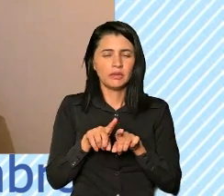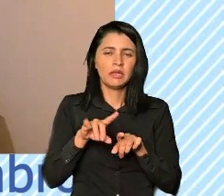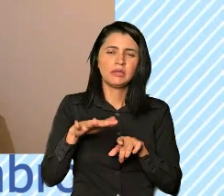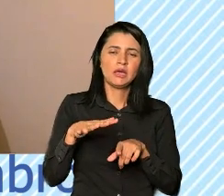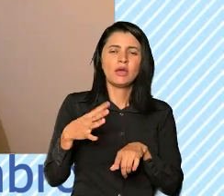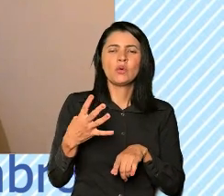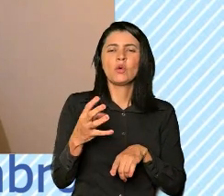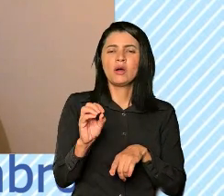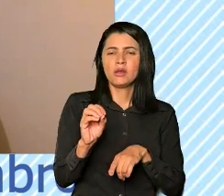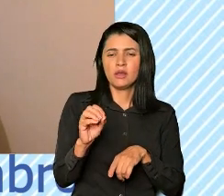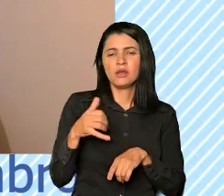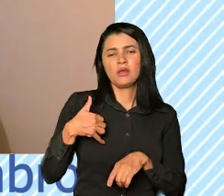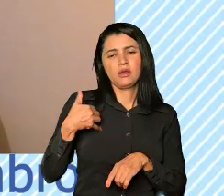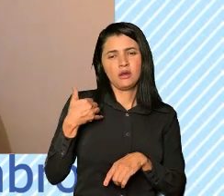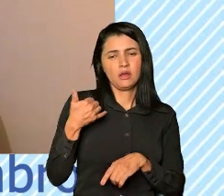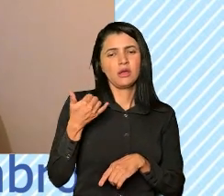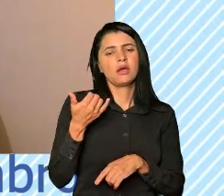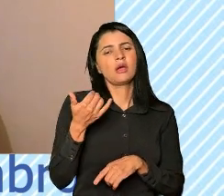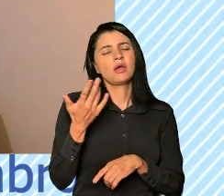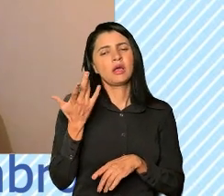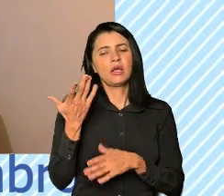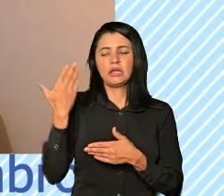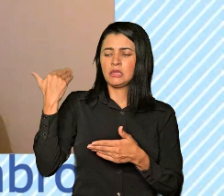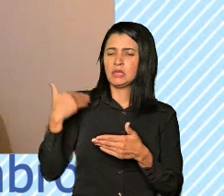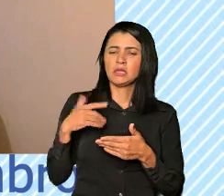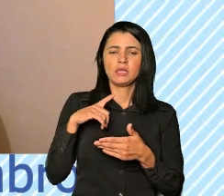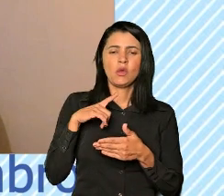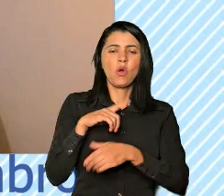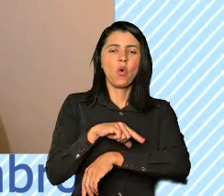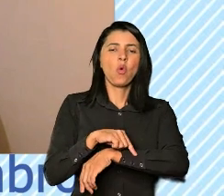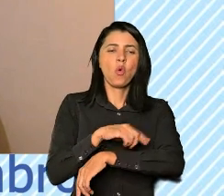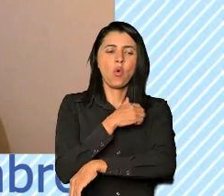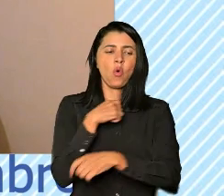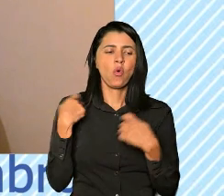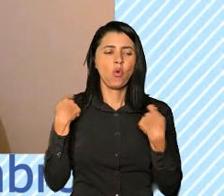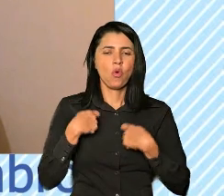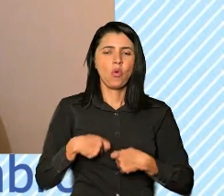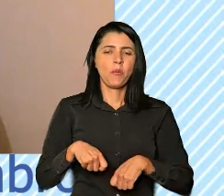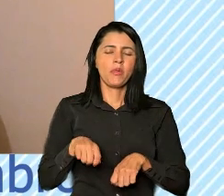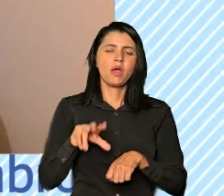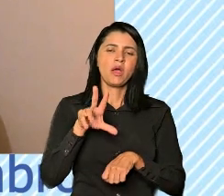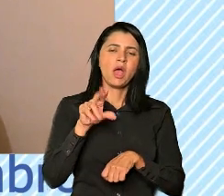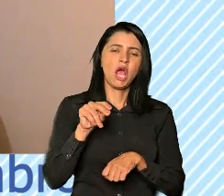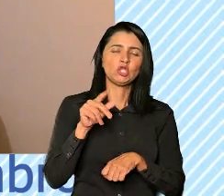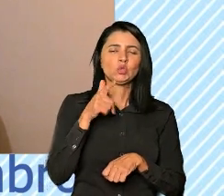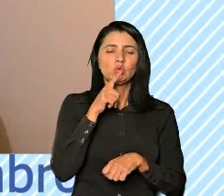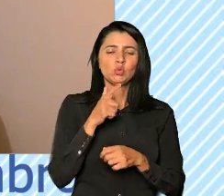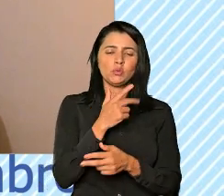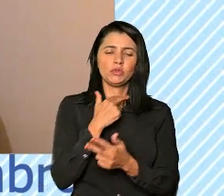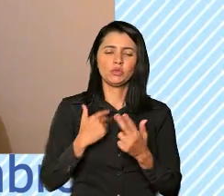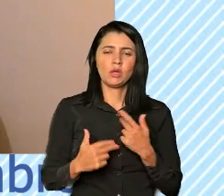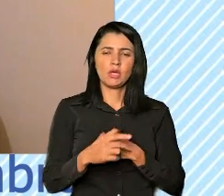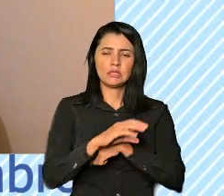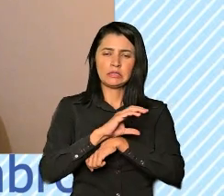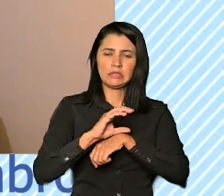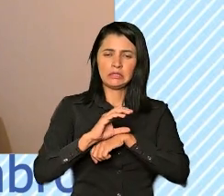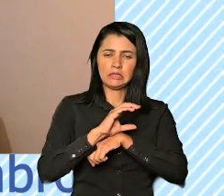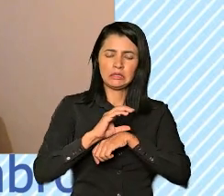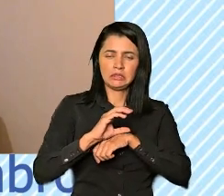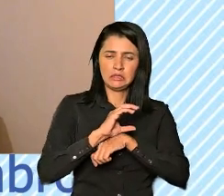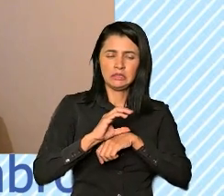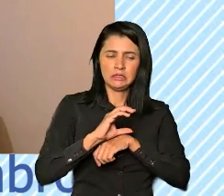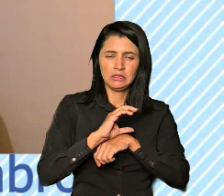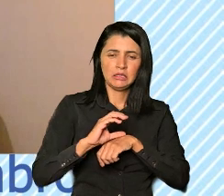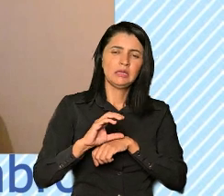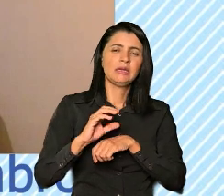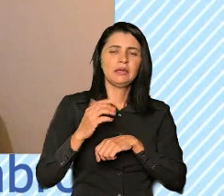40 anos. Atrás, estou com uma camisa azul clara, meio manchada com cinza, uma